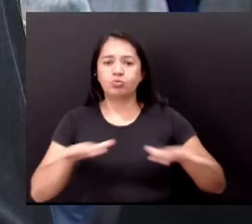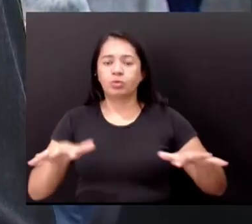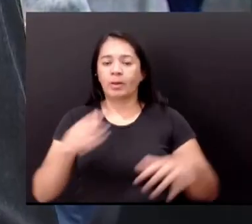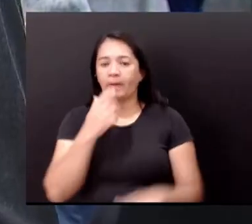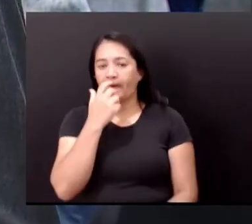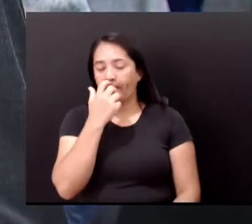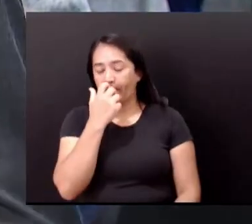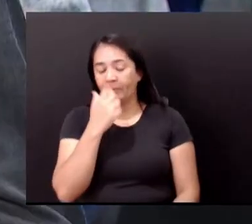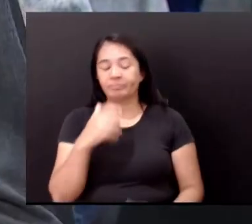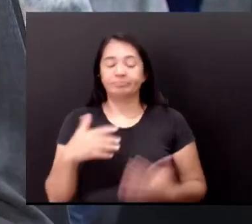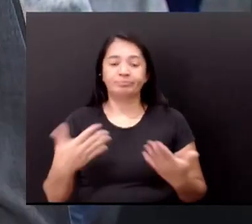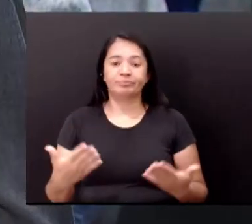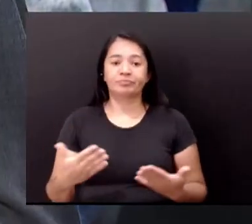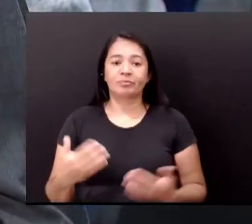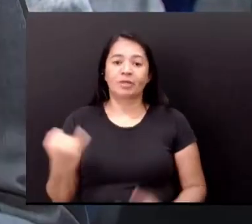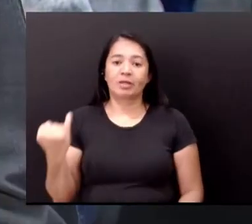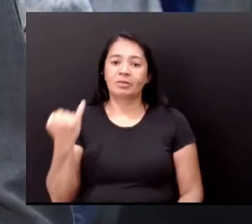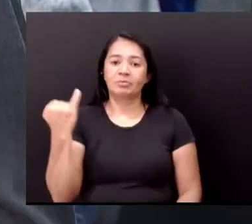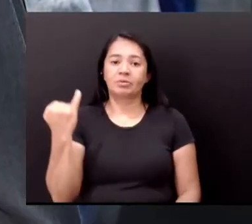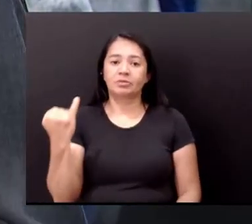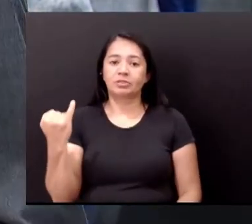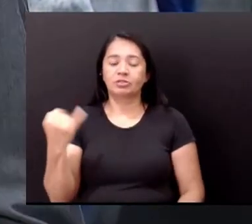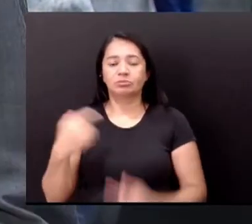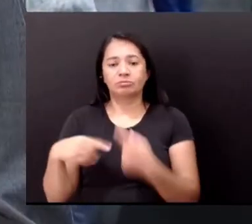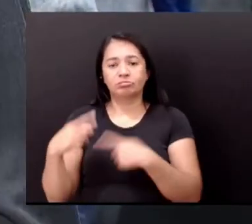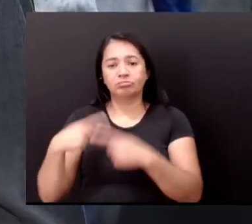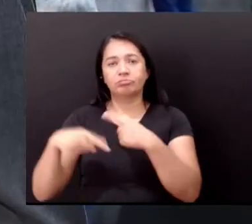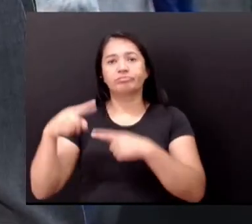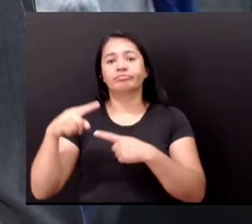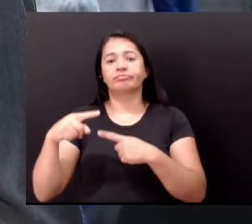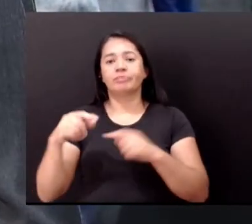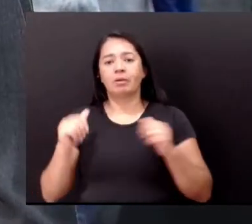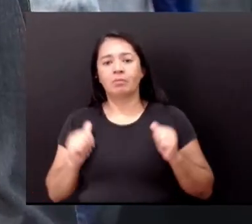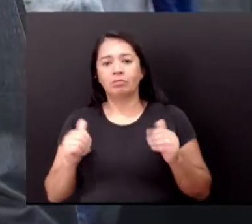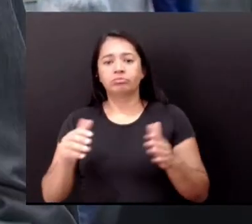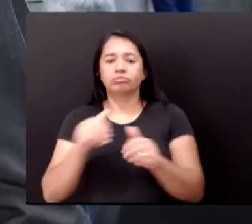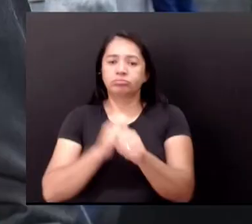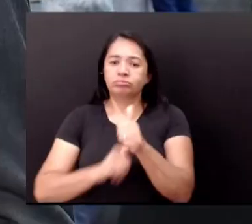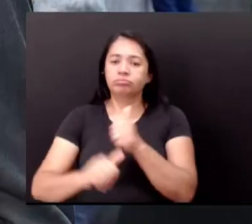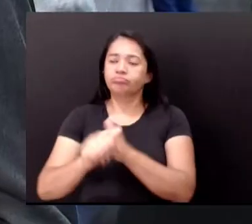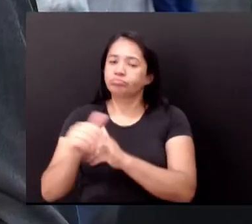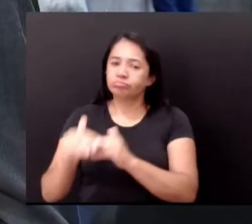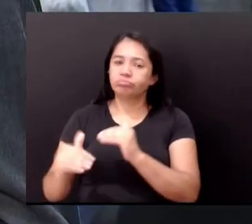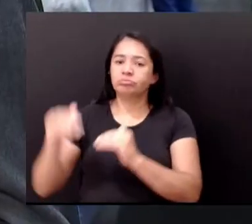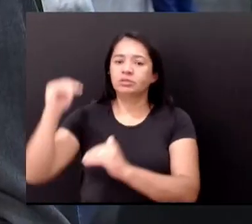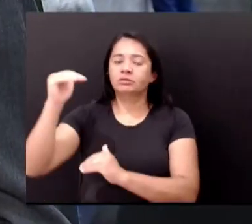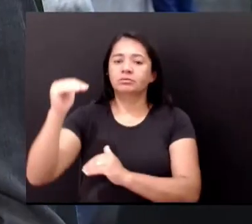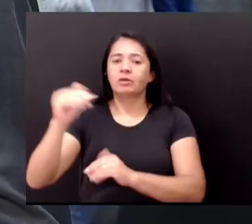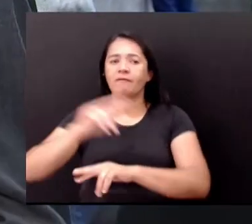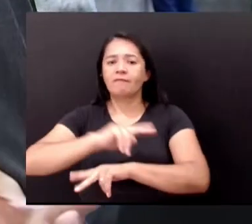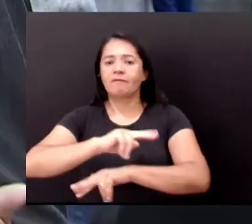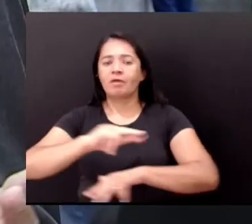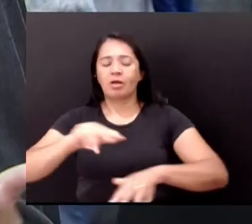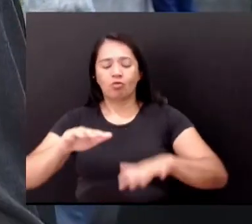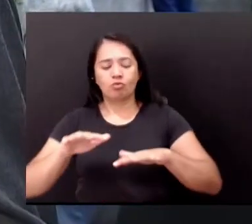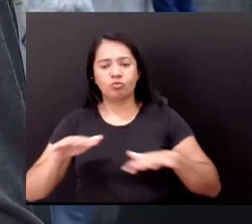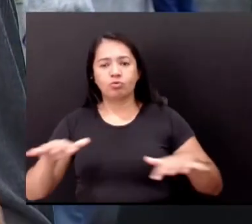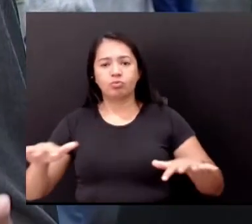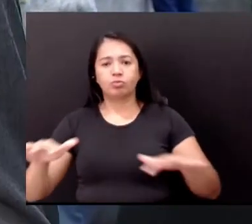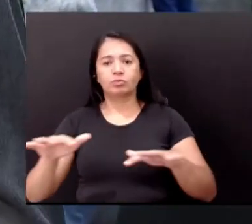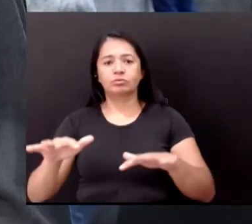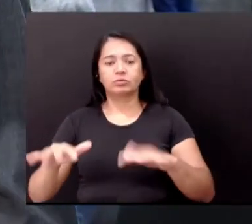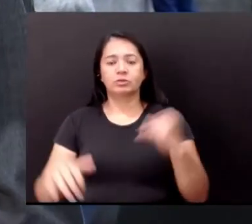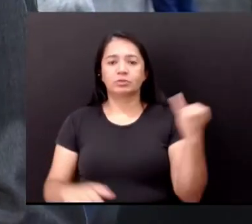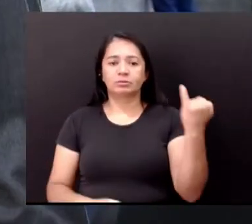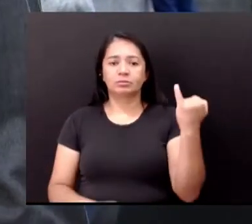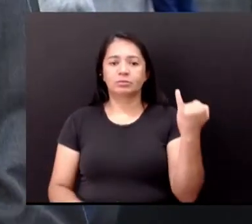são muito importantes para o desenvolvimento, para a autonomia, para a soberania, para várias áreas que são importantes e vitais para o